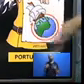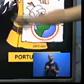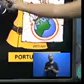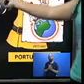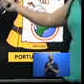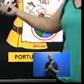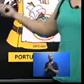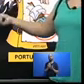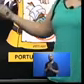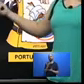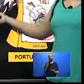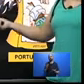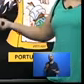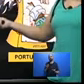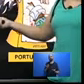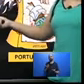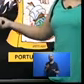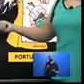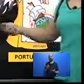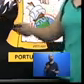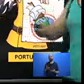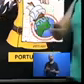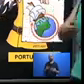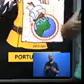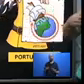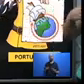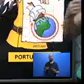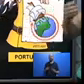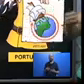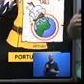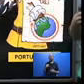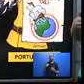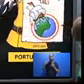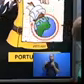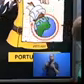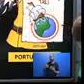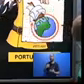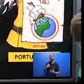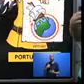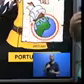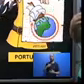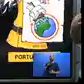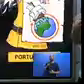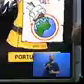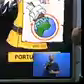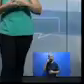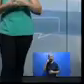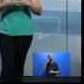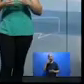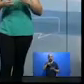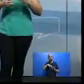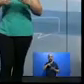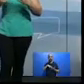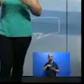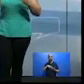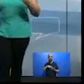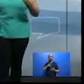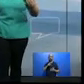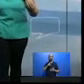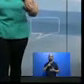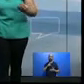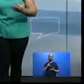nome. Essa é uma delas. Eu já li artigos falando que pode ter